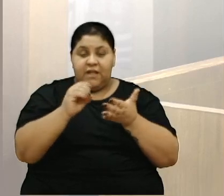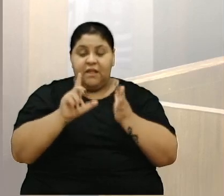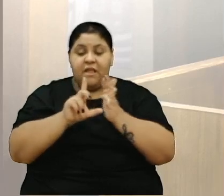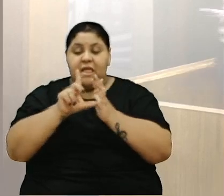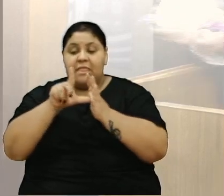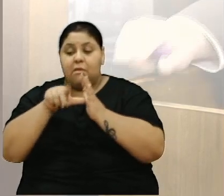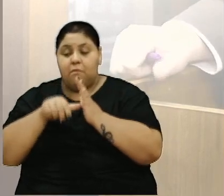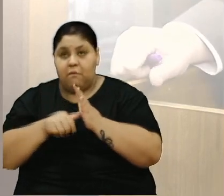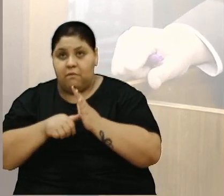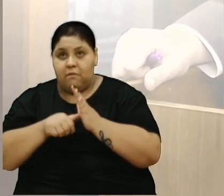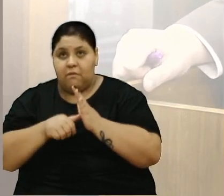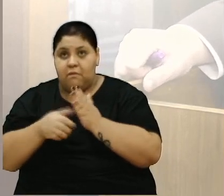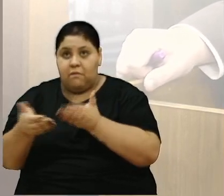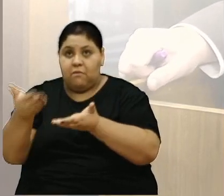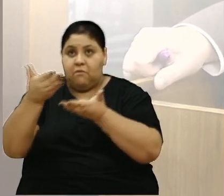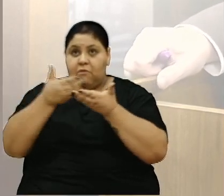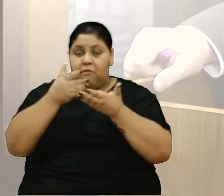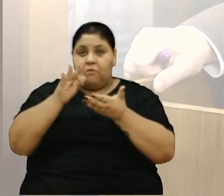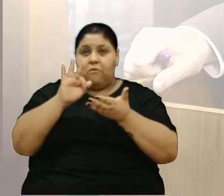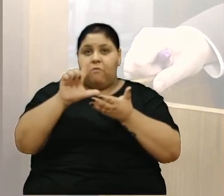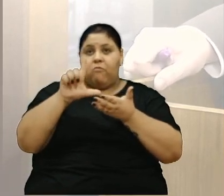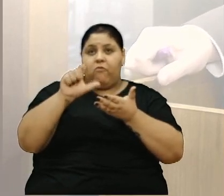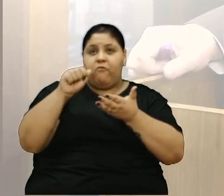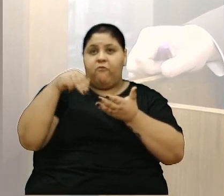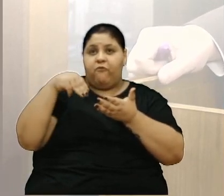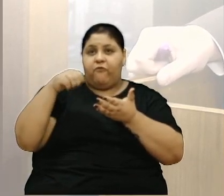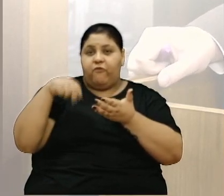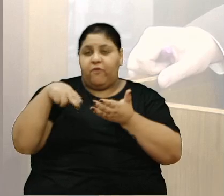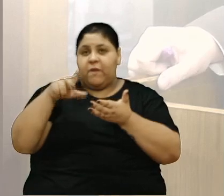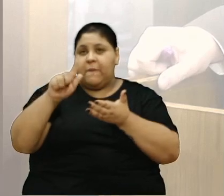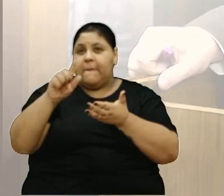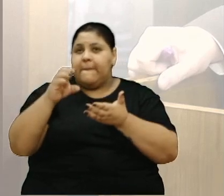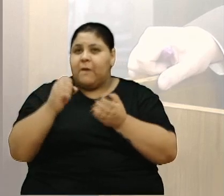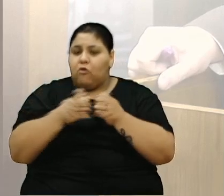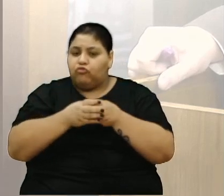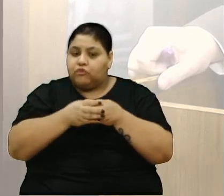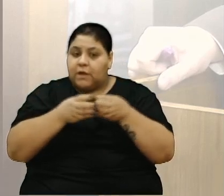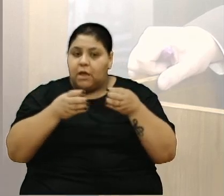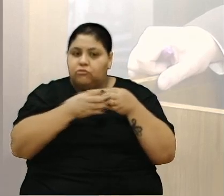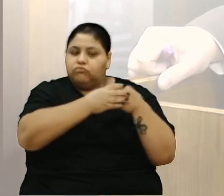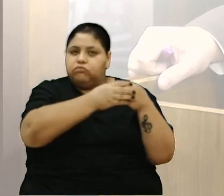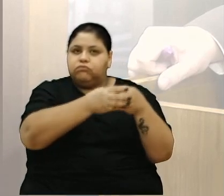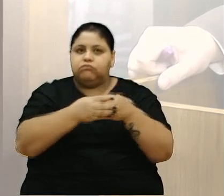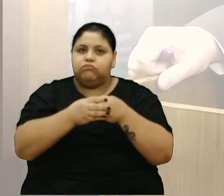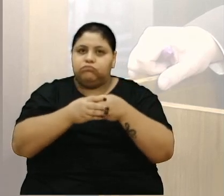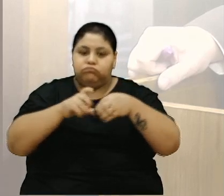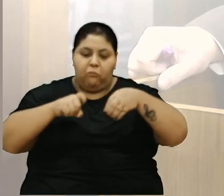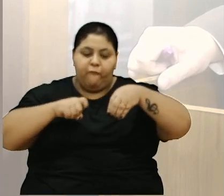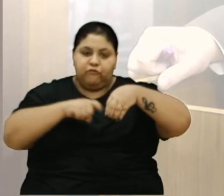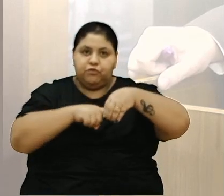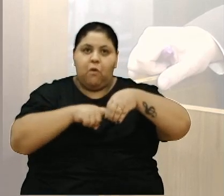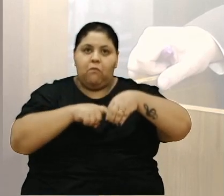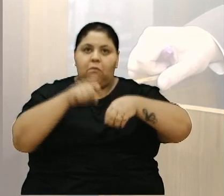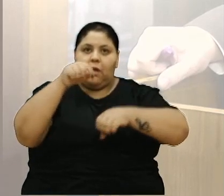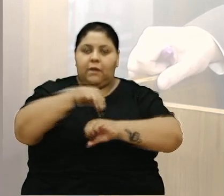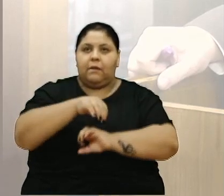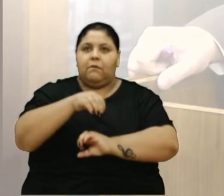logo receberá Flamengo, Palmeiras, os grandes clubes do nosso estado.